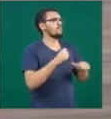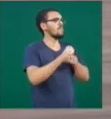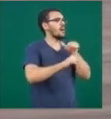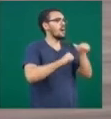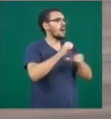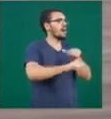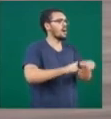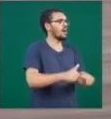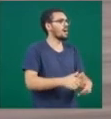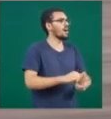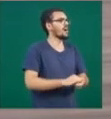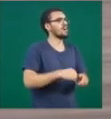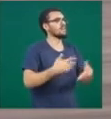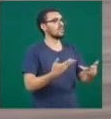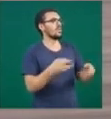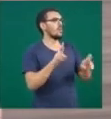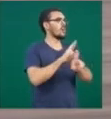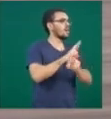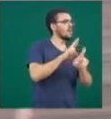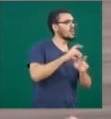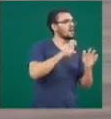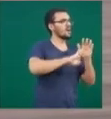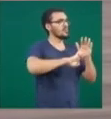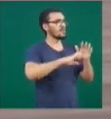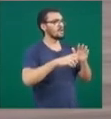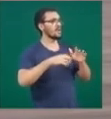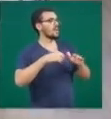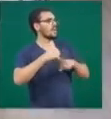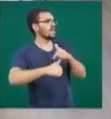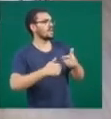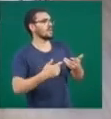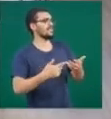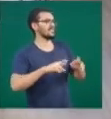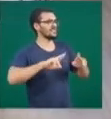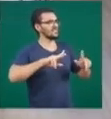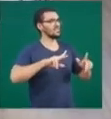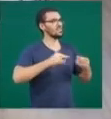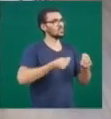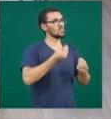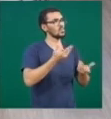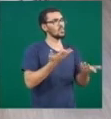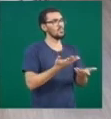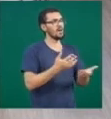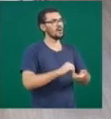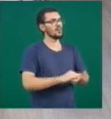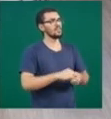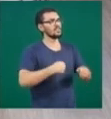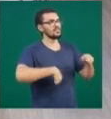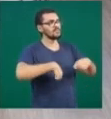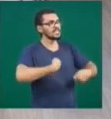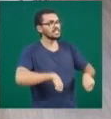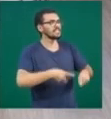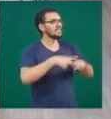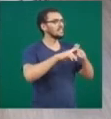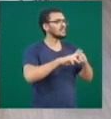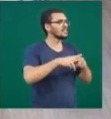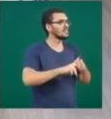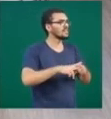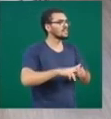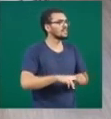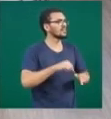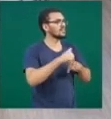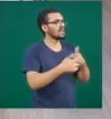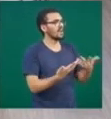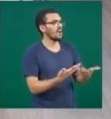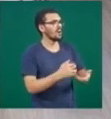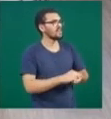né, professora? E a relação entre patrão e empregado não seria diferente. Como que você avalia a necessidade dessa reforma nesse mundo